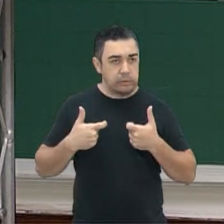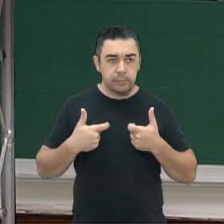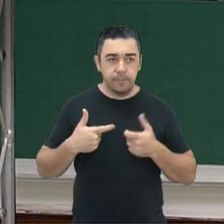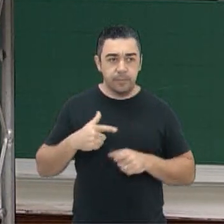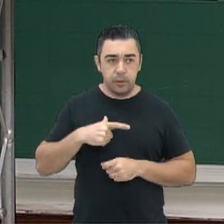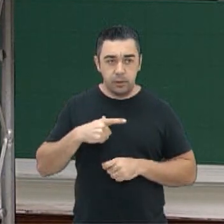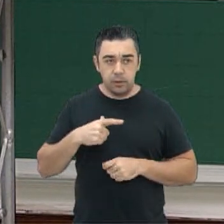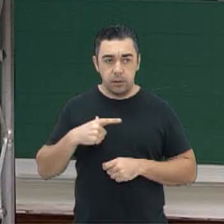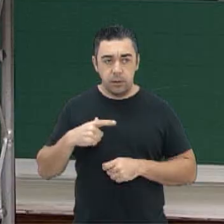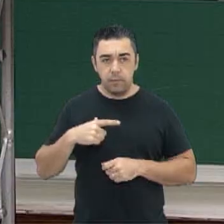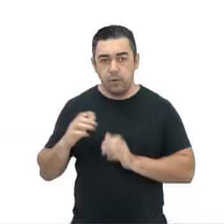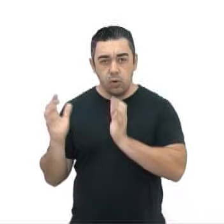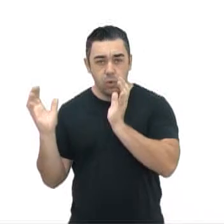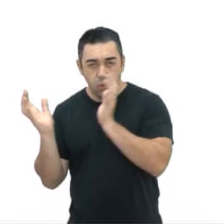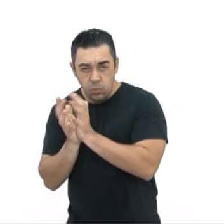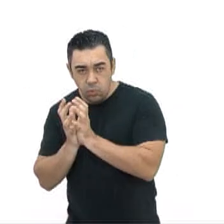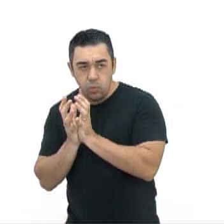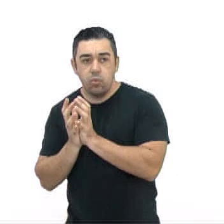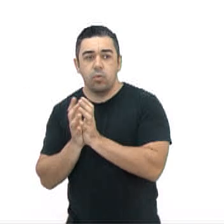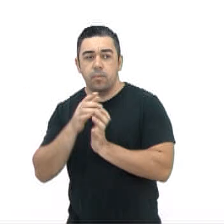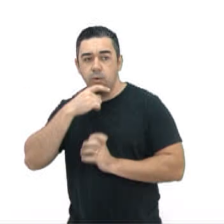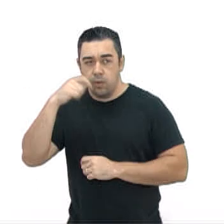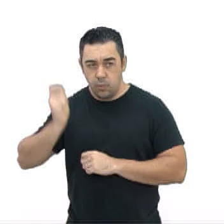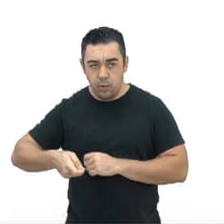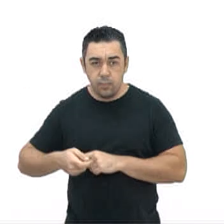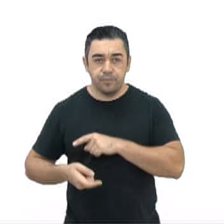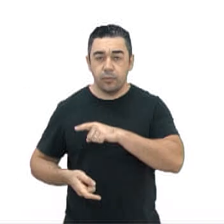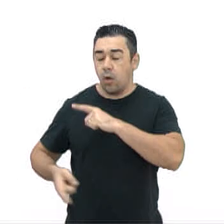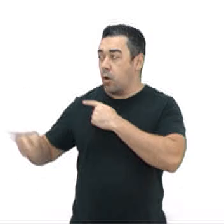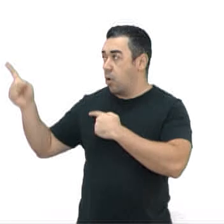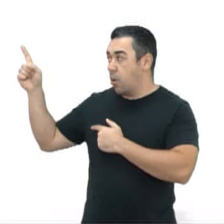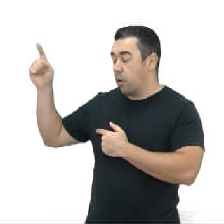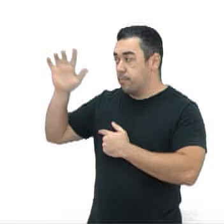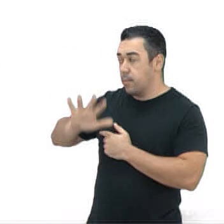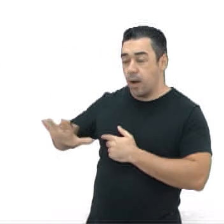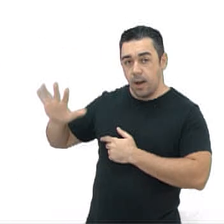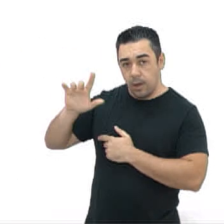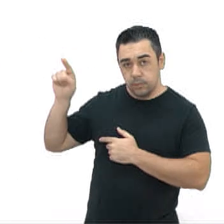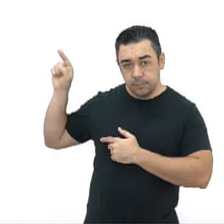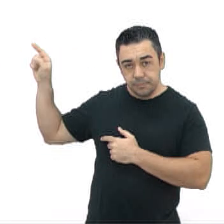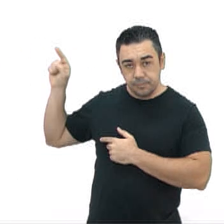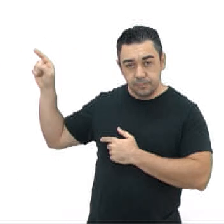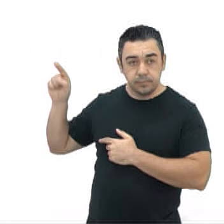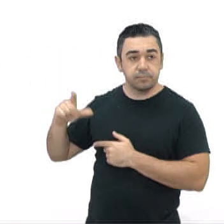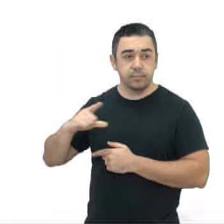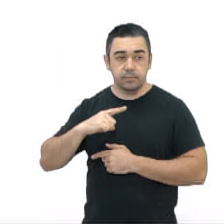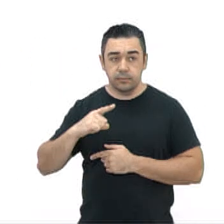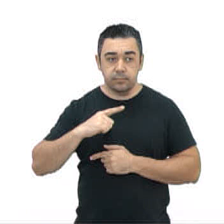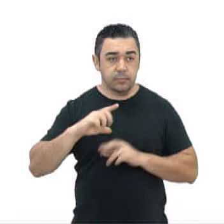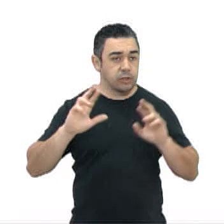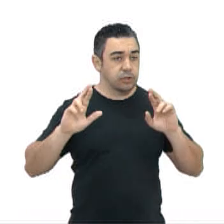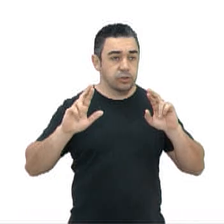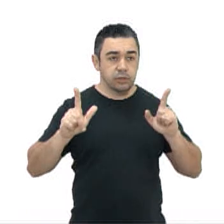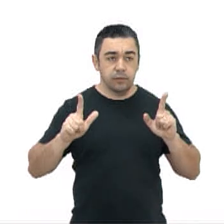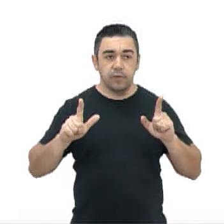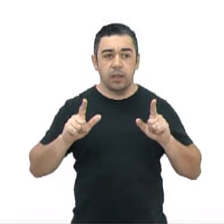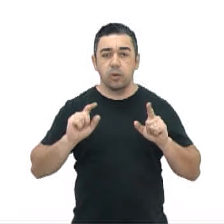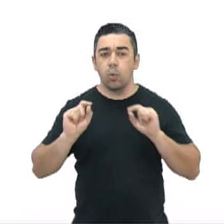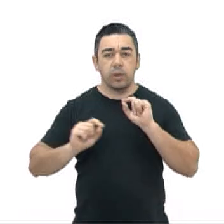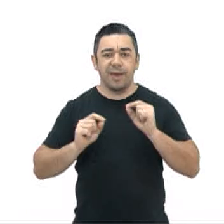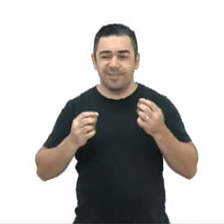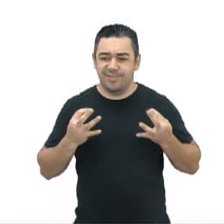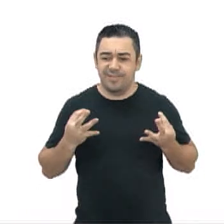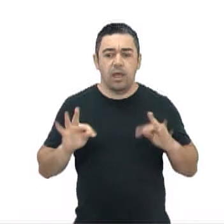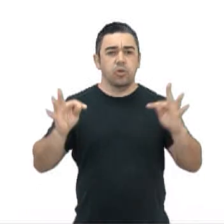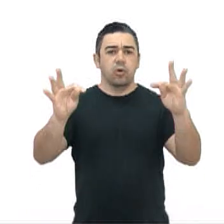Soldados soviéticos atacando uma posição alemã. É uma batalha que foge daquele modelo tecnológico da